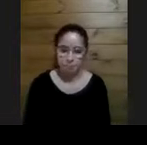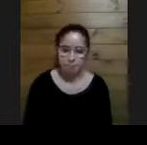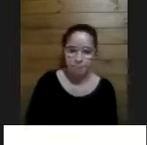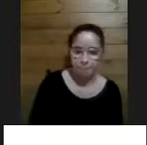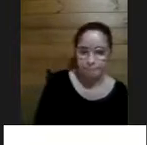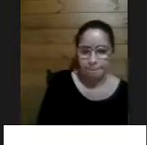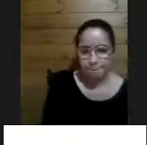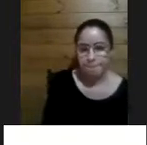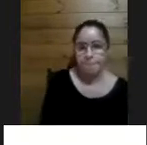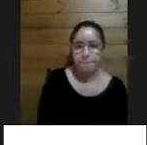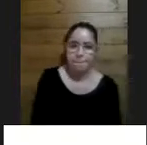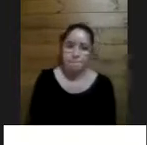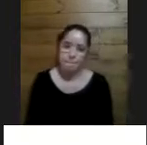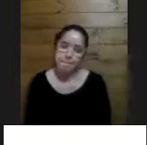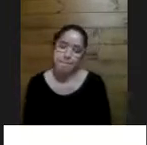experiência